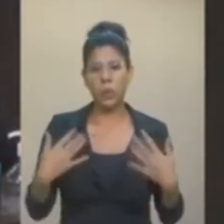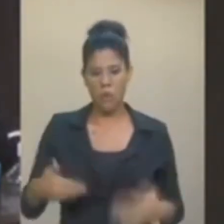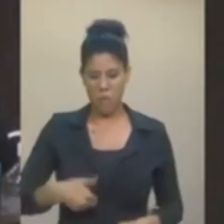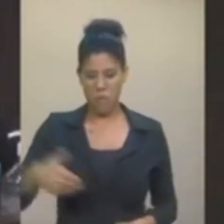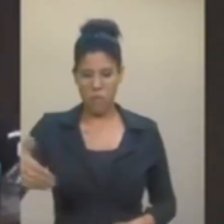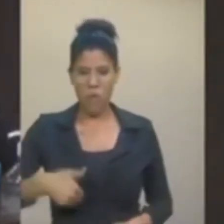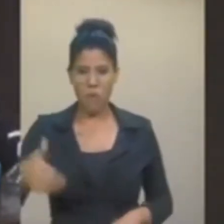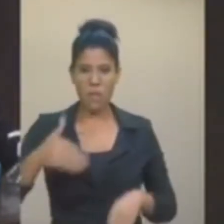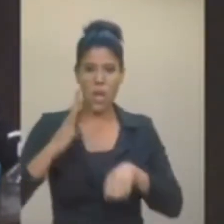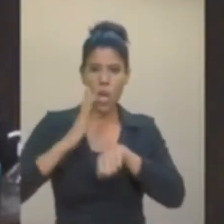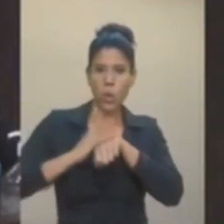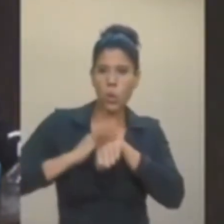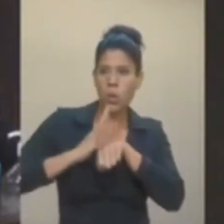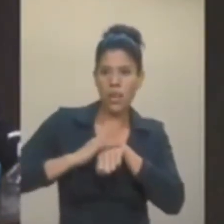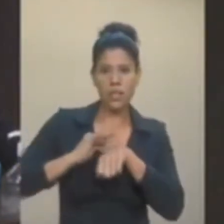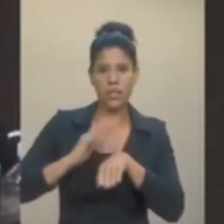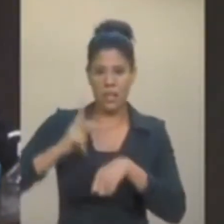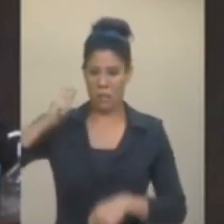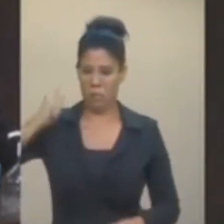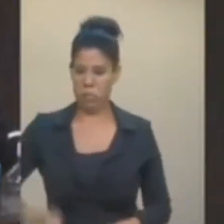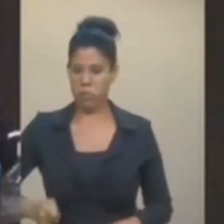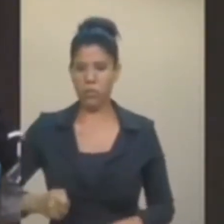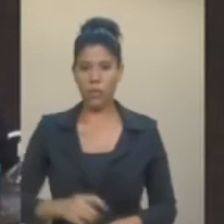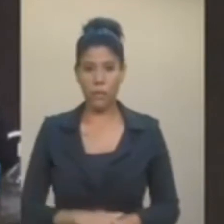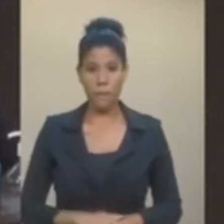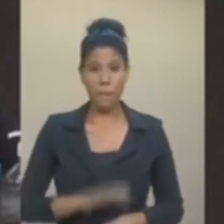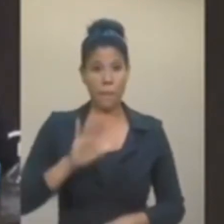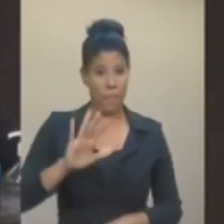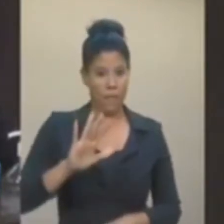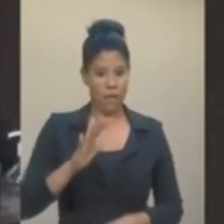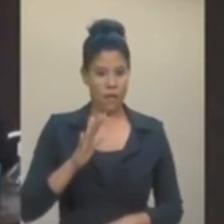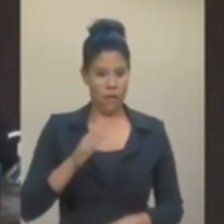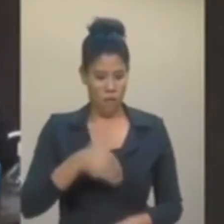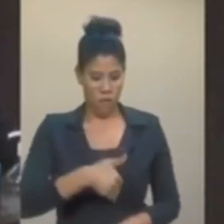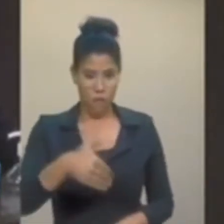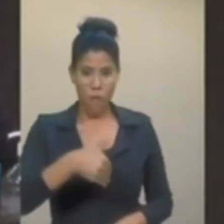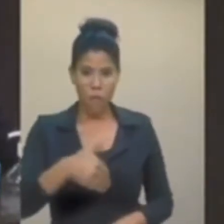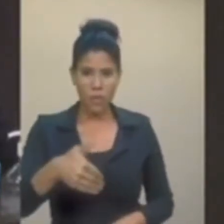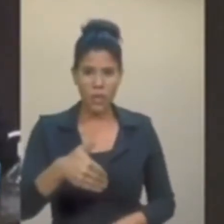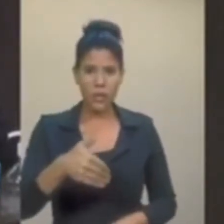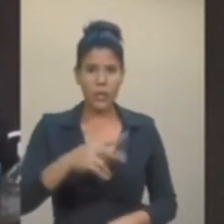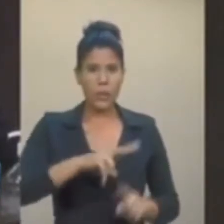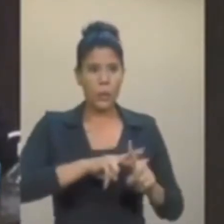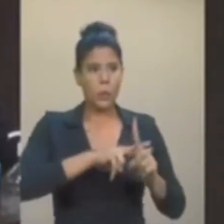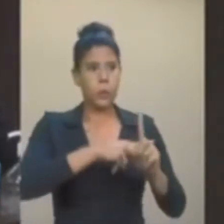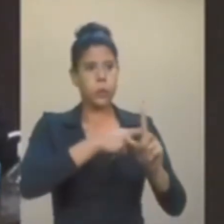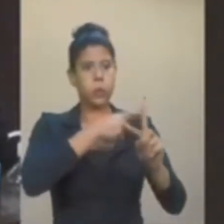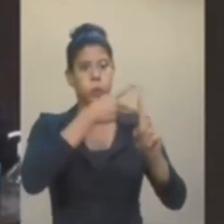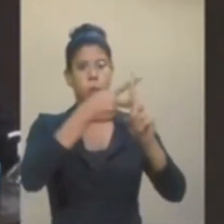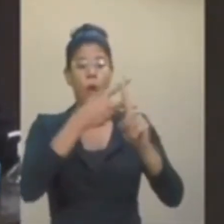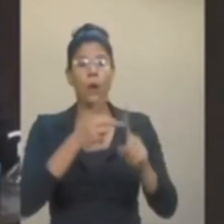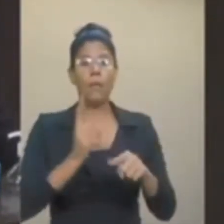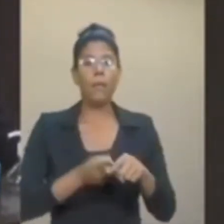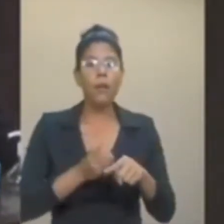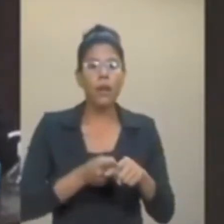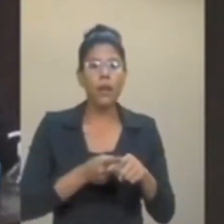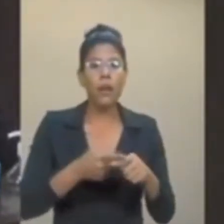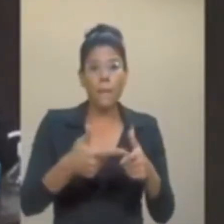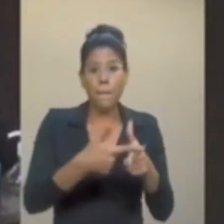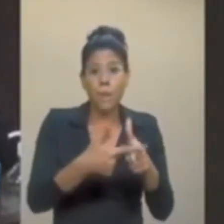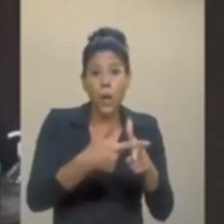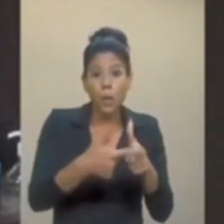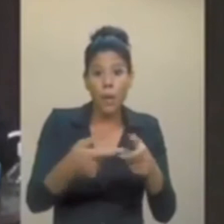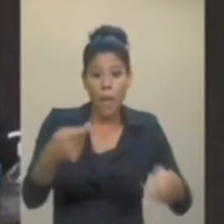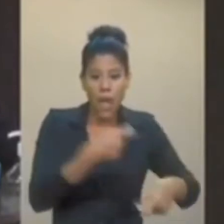e autoritarismo. A fome cresceu por causa de uma crise econômica e por causa de um manejo